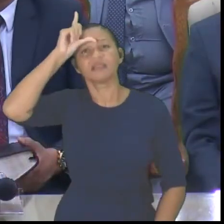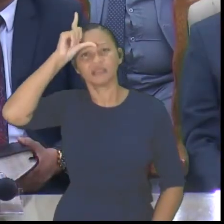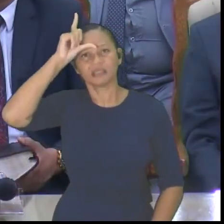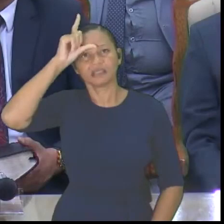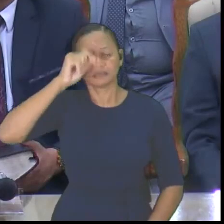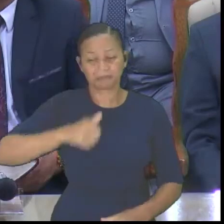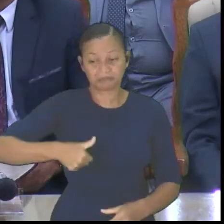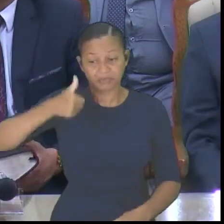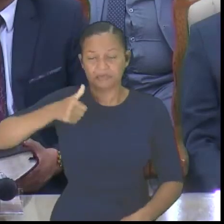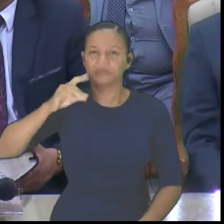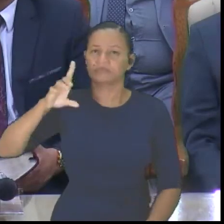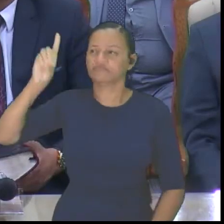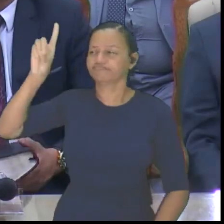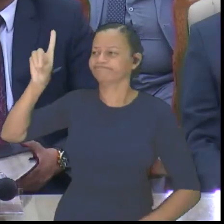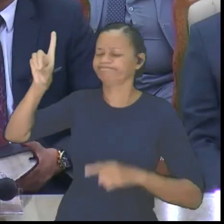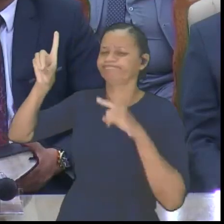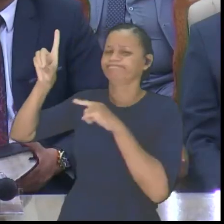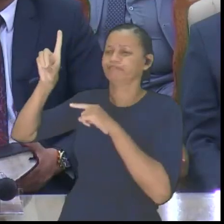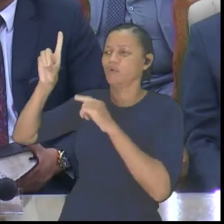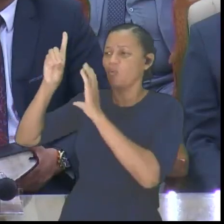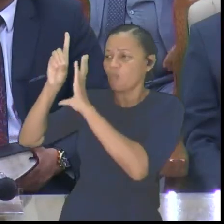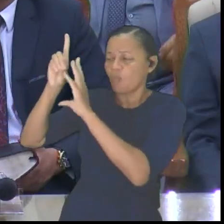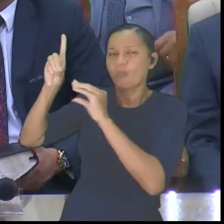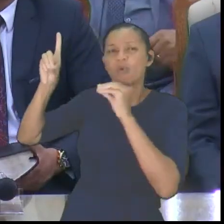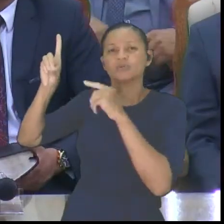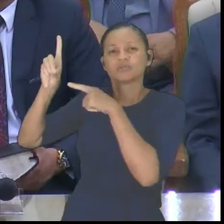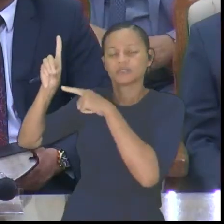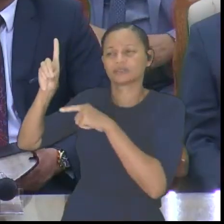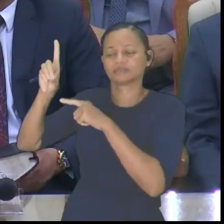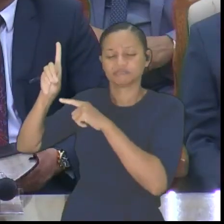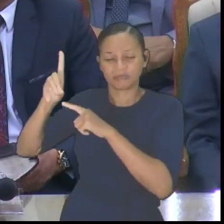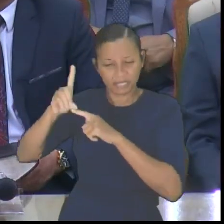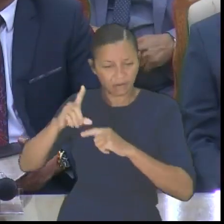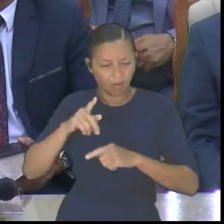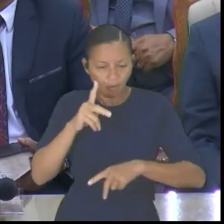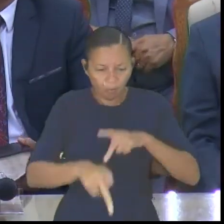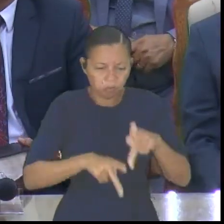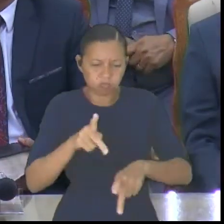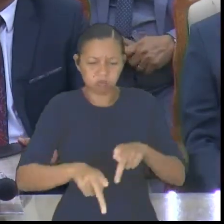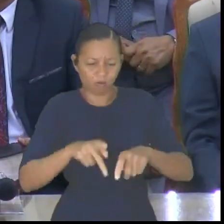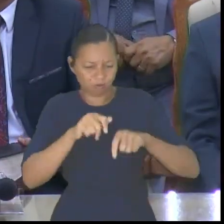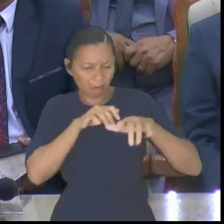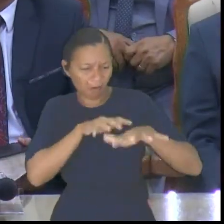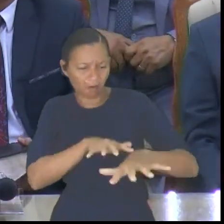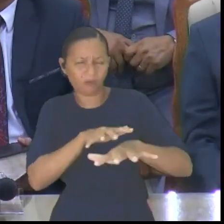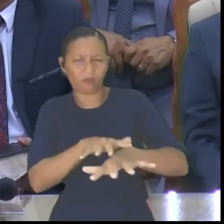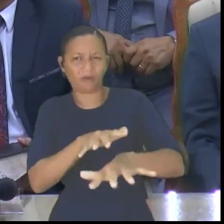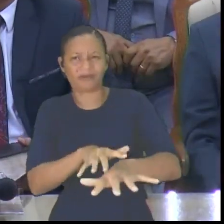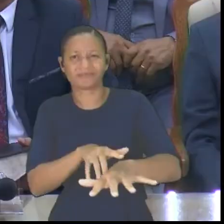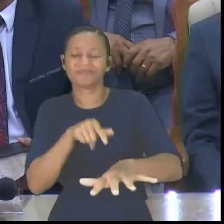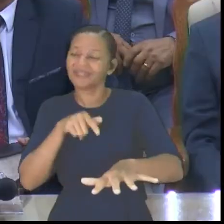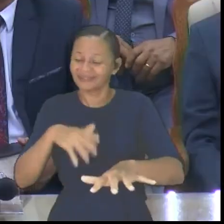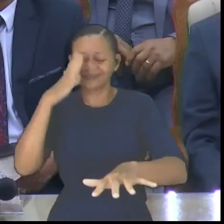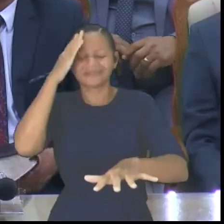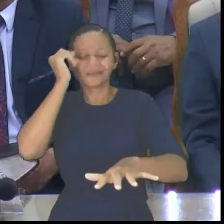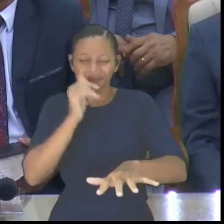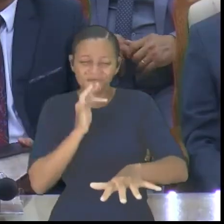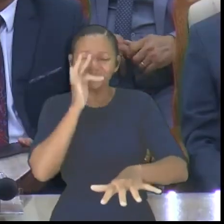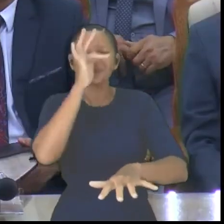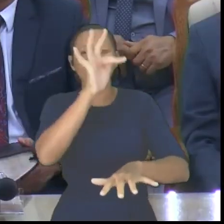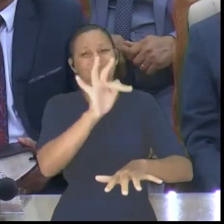foi primeiro Deus. Eles resgatam um povo que ele sabia que o iria futuramente